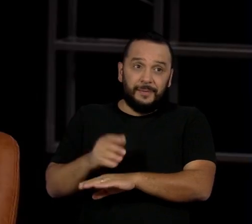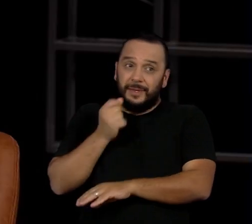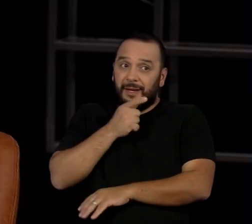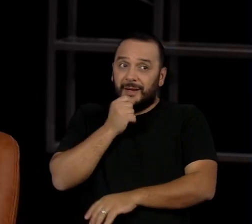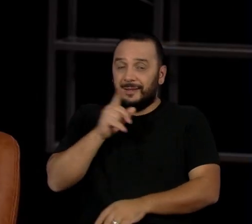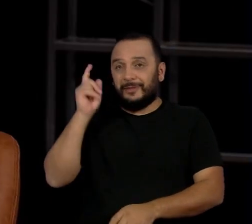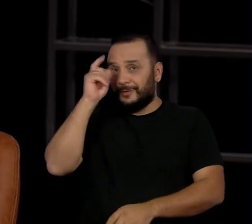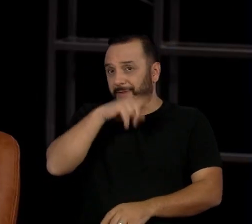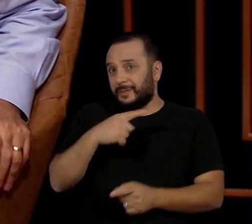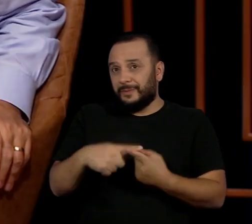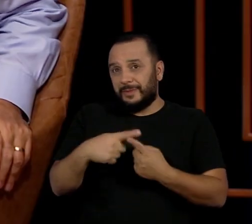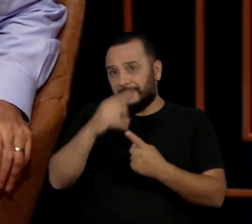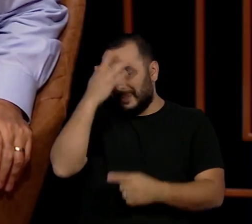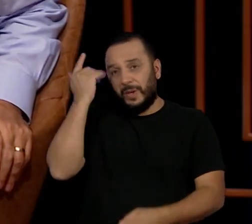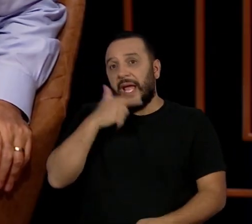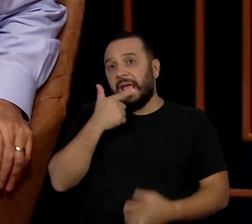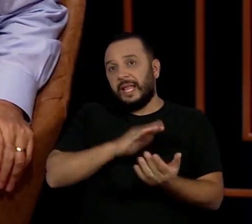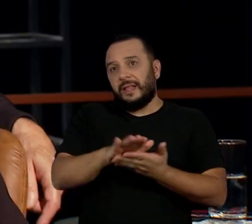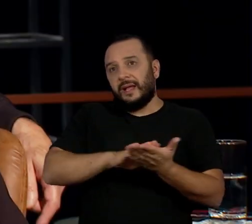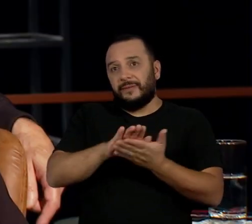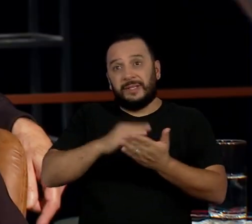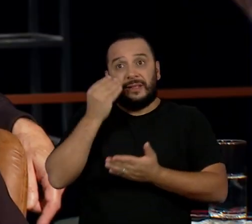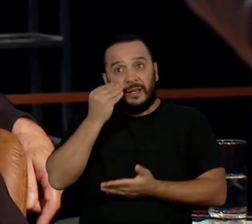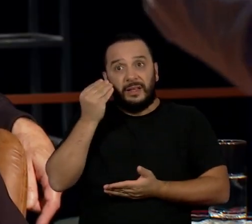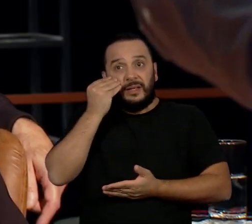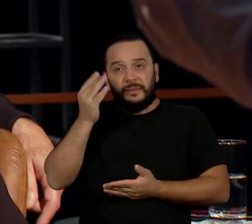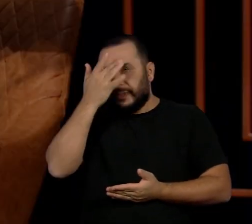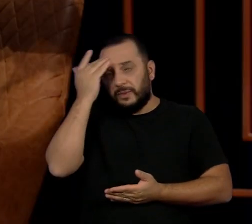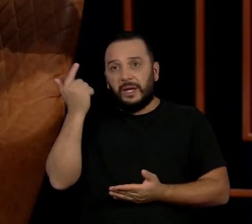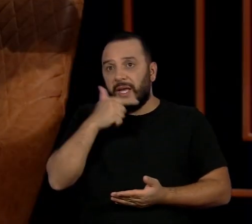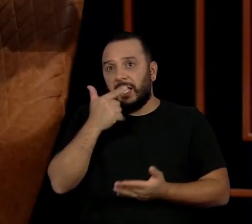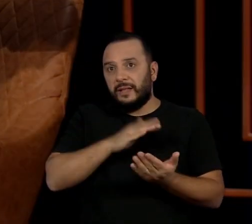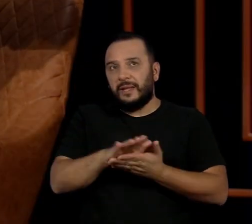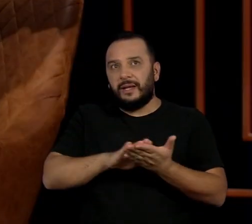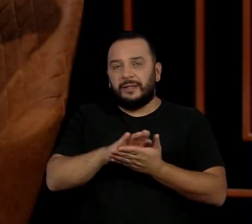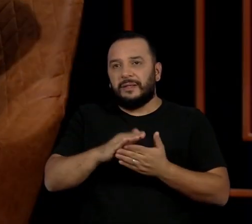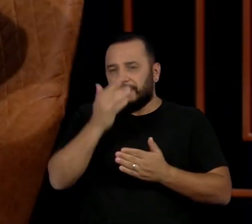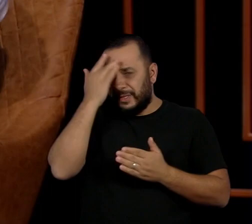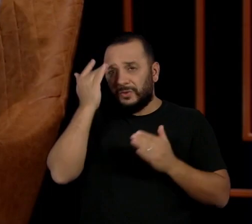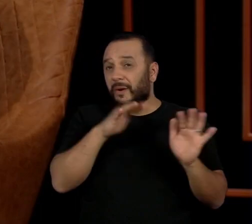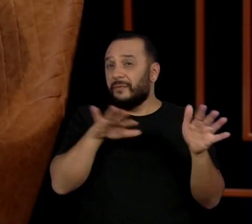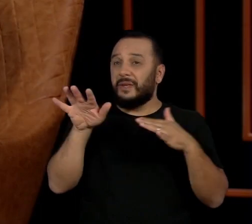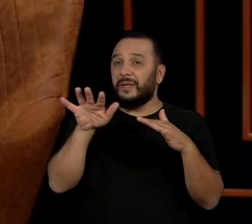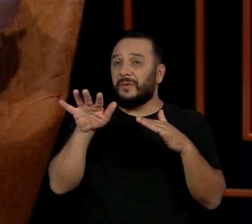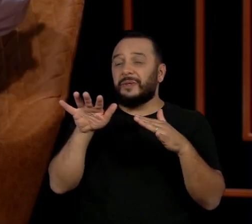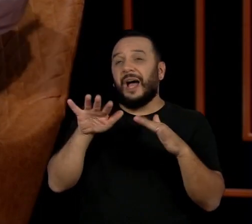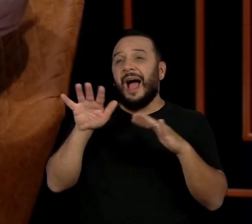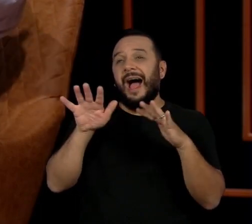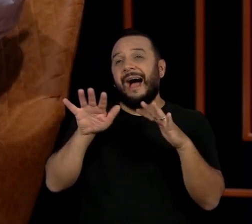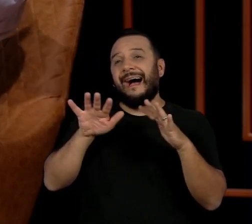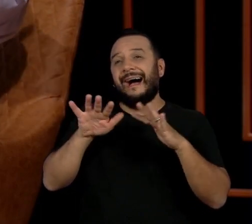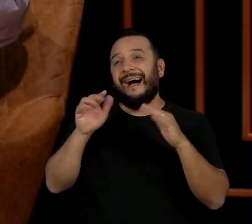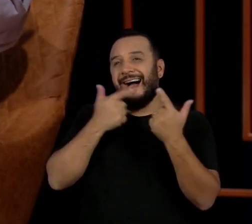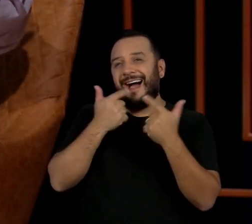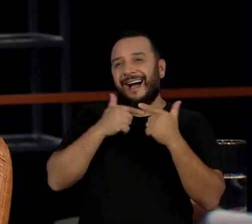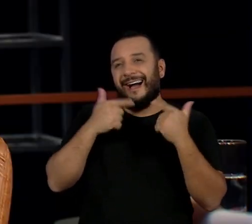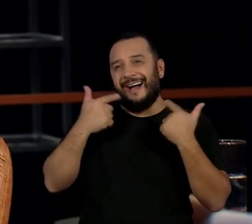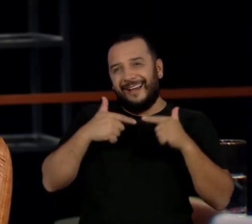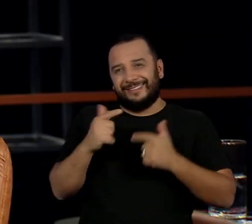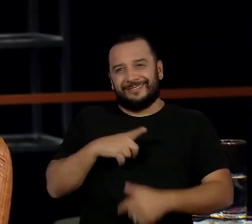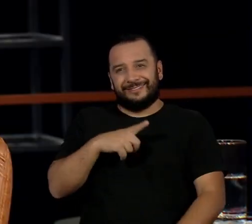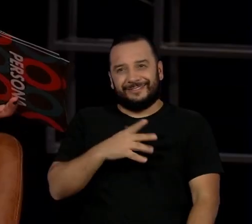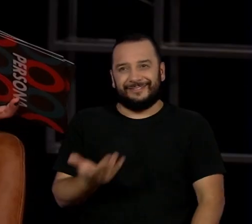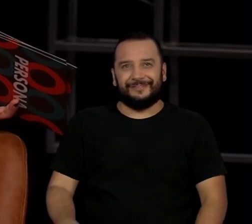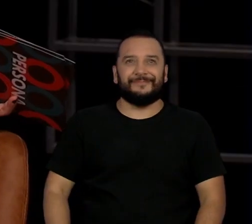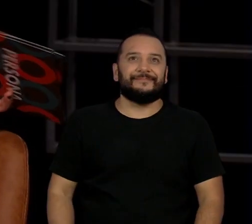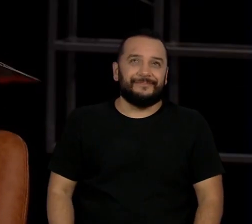Porque ninguém ri, você fica ali. Quando a gente botou o público para ver, nossa, eles riem muito mais do que eu podia imaginar.